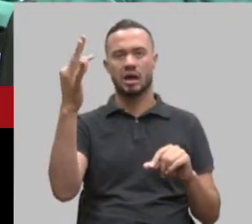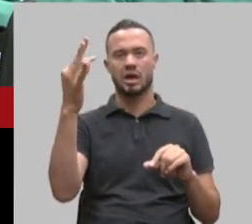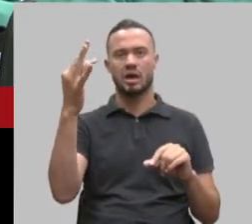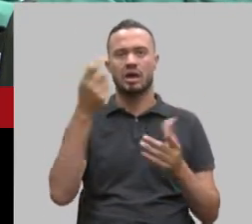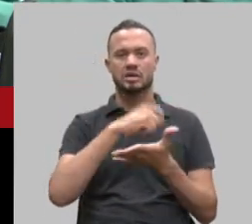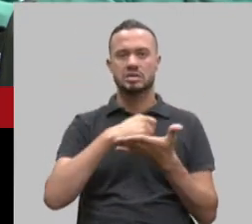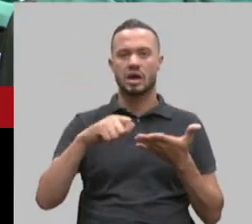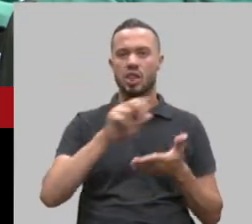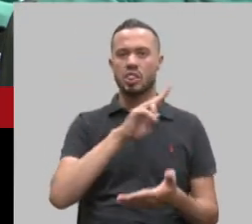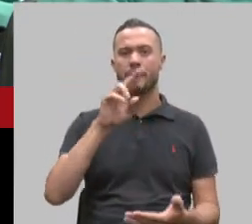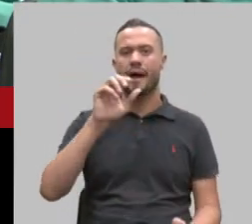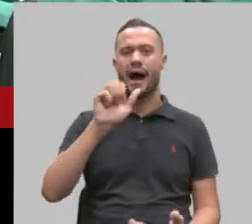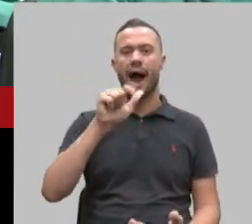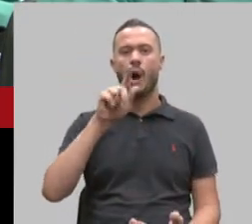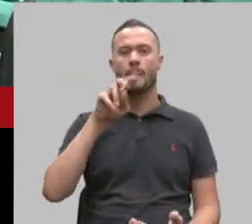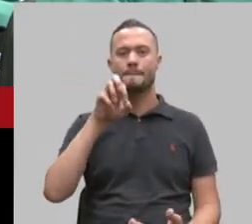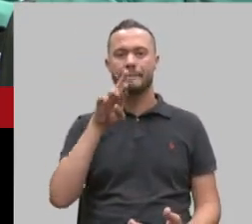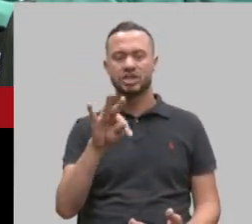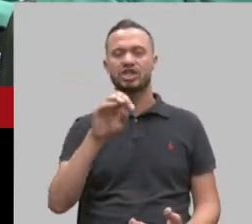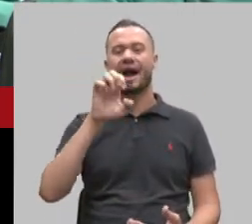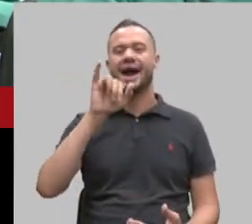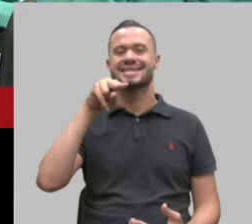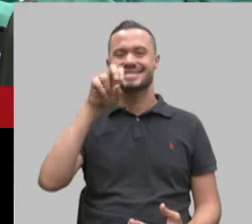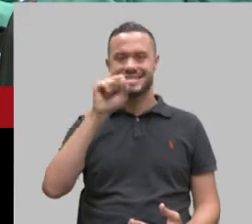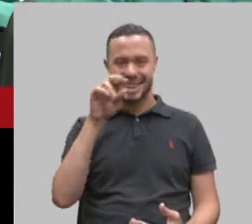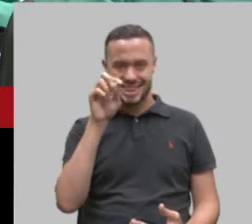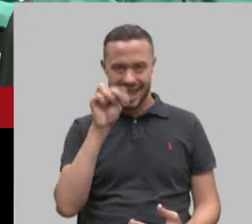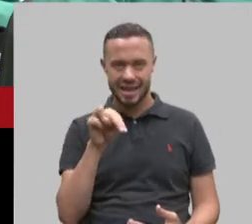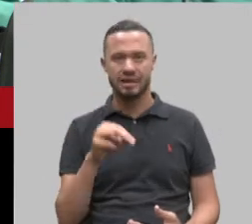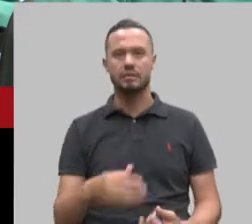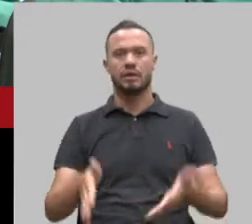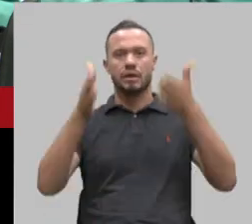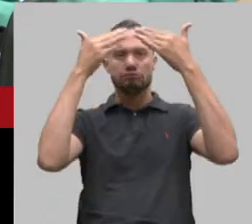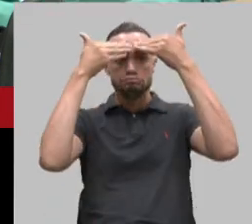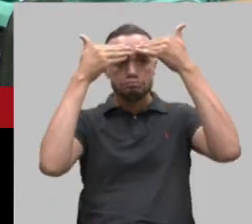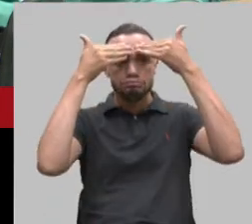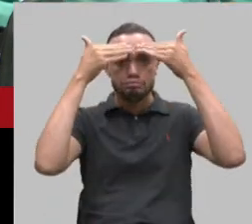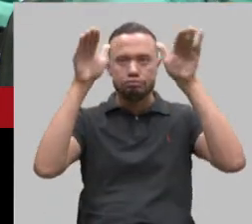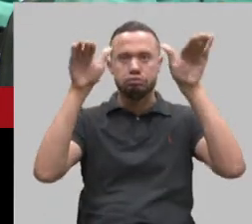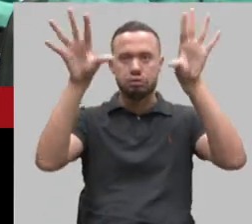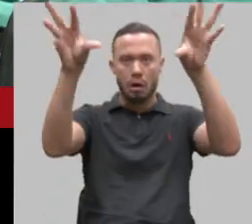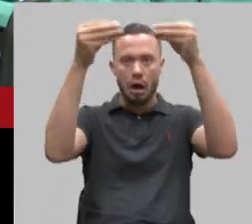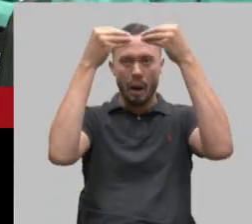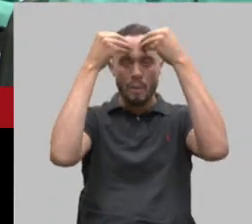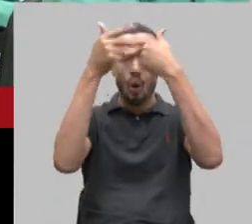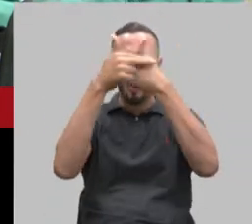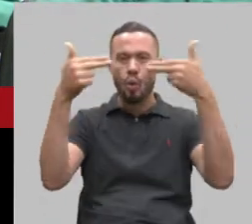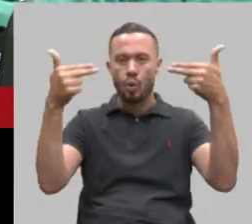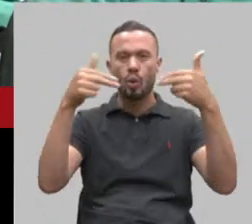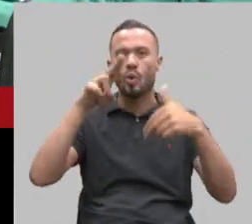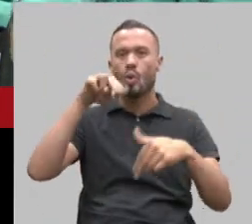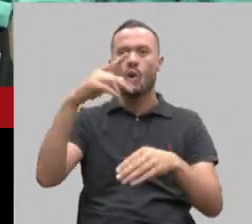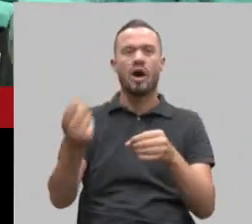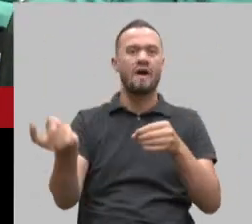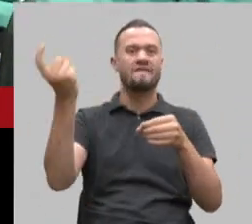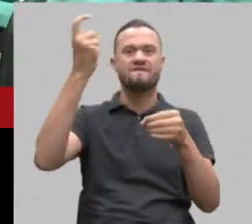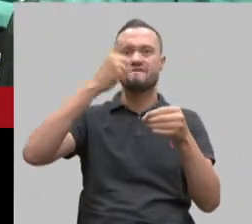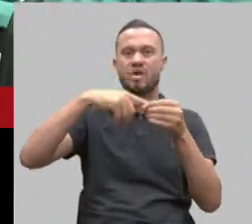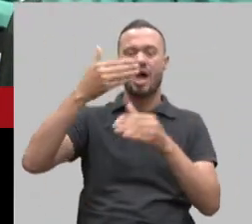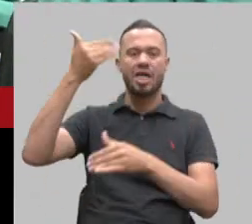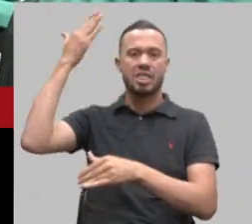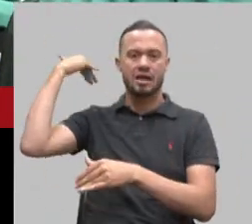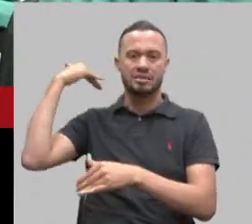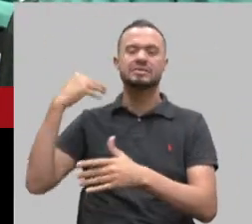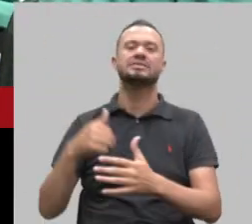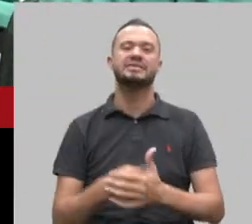alemão Albert Einstein a mente que se abre a uma nova ideia jamais votará a seu tamanho normal e a